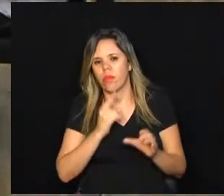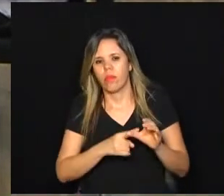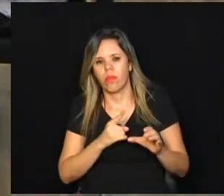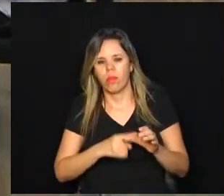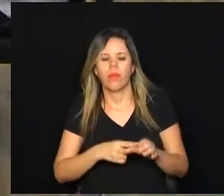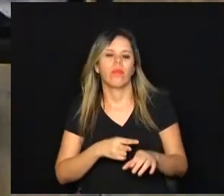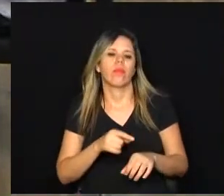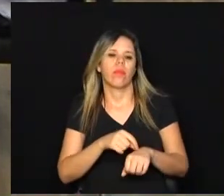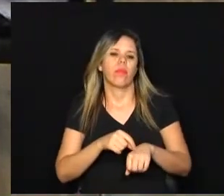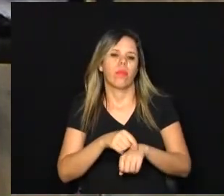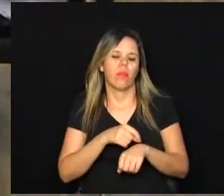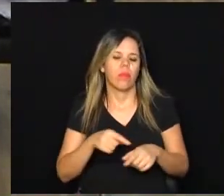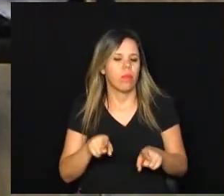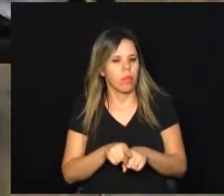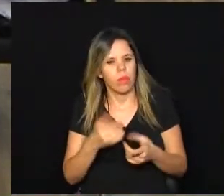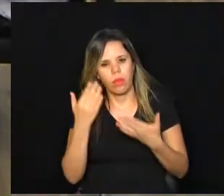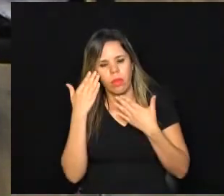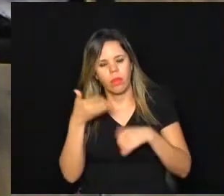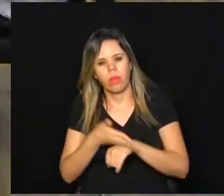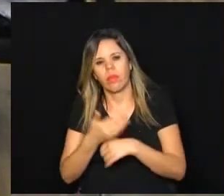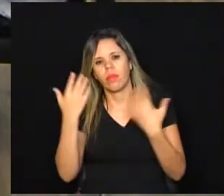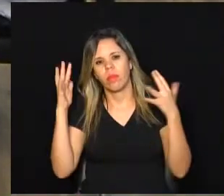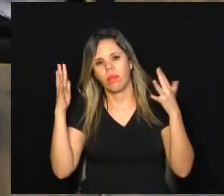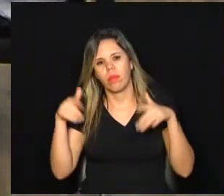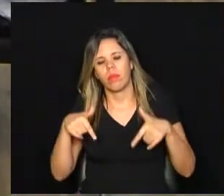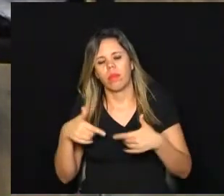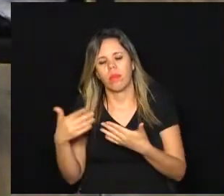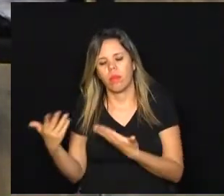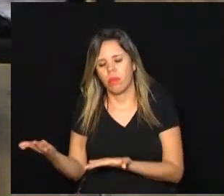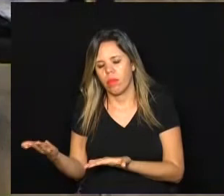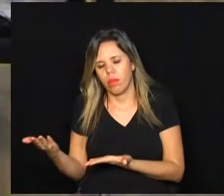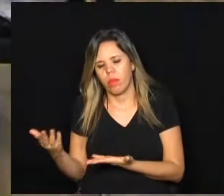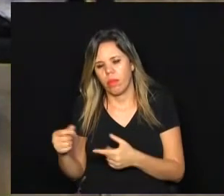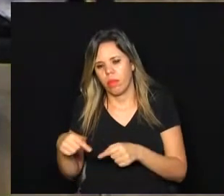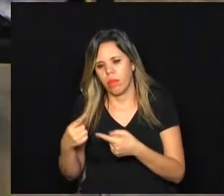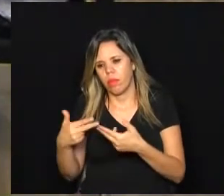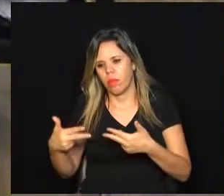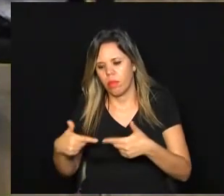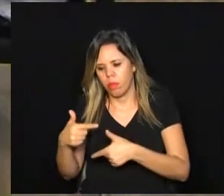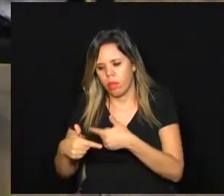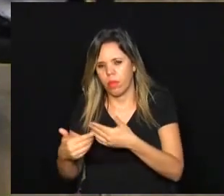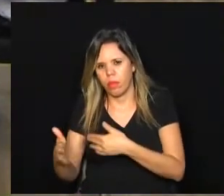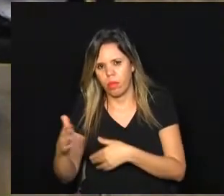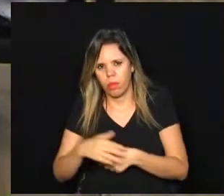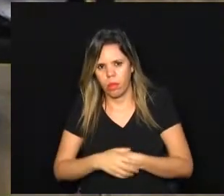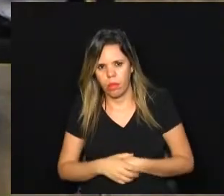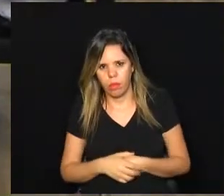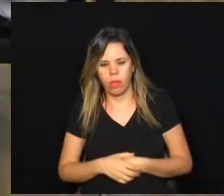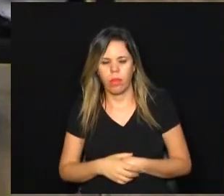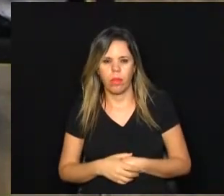obrigado pela sua participação, parabéns pelo trabalho e muitos desafios pela frente, né?